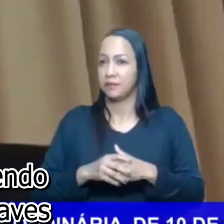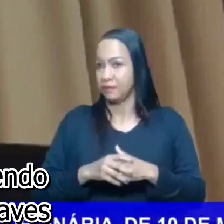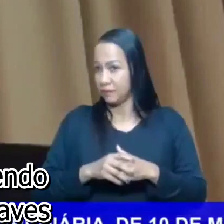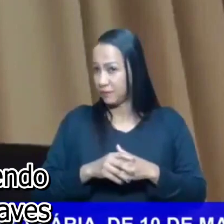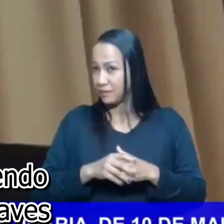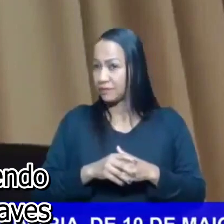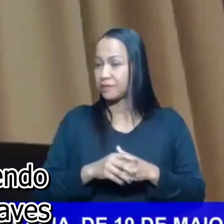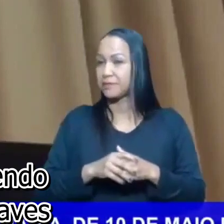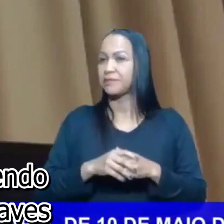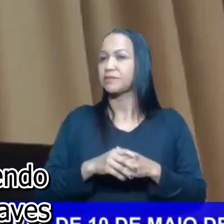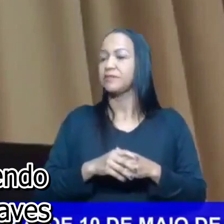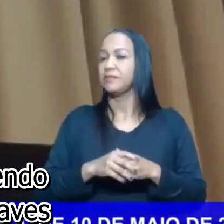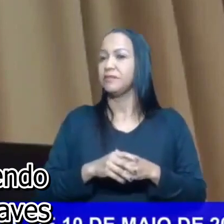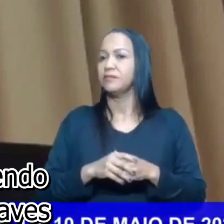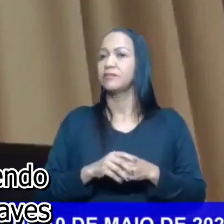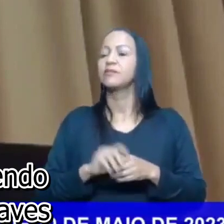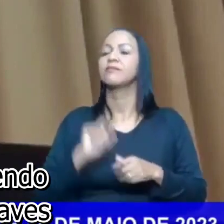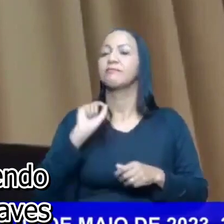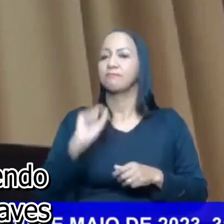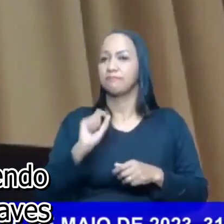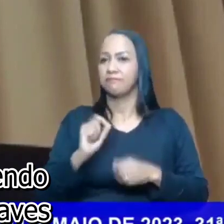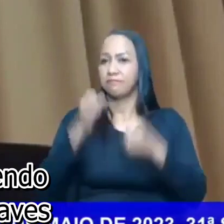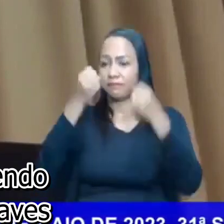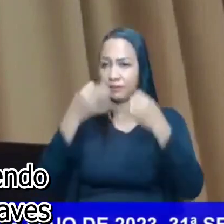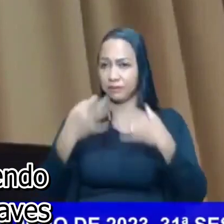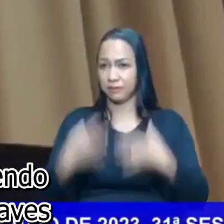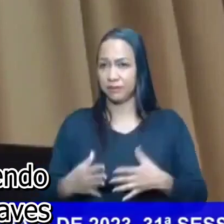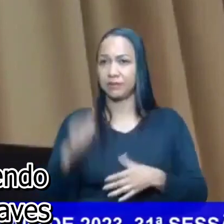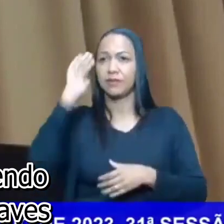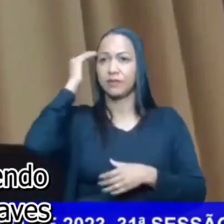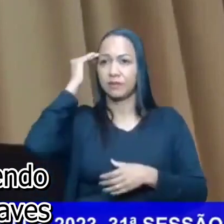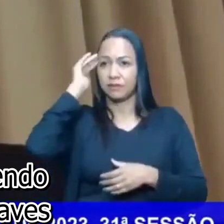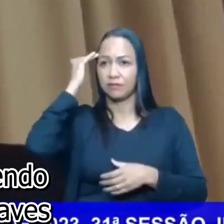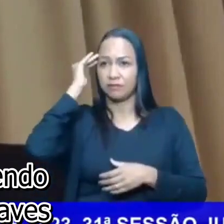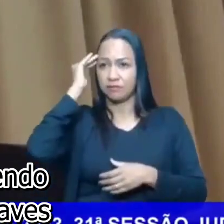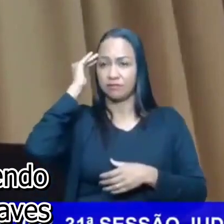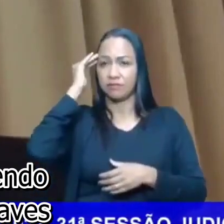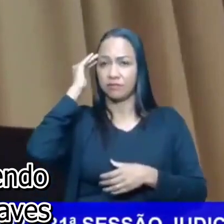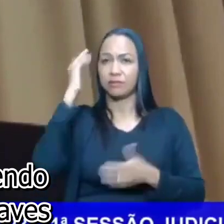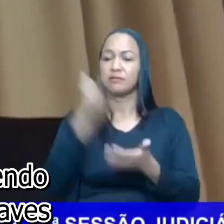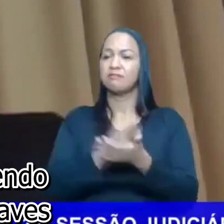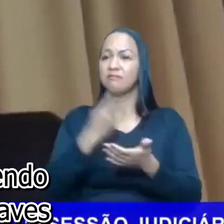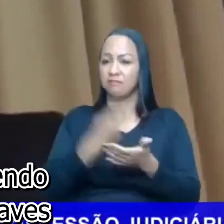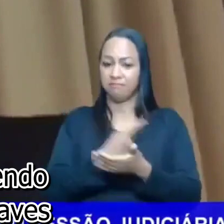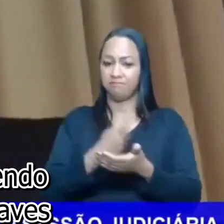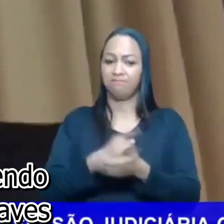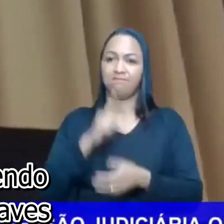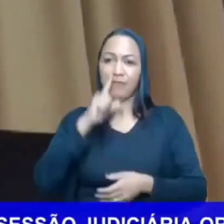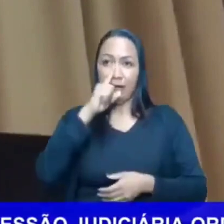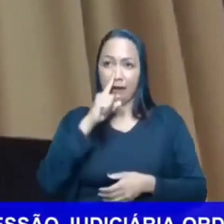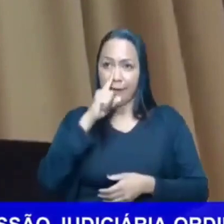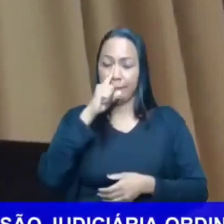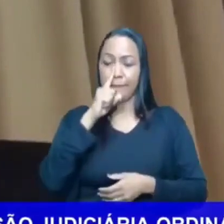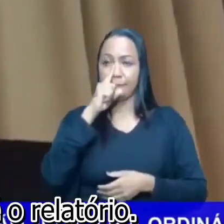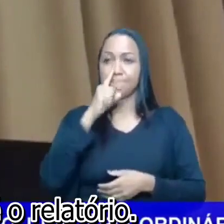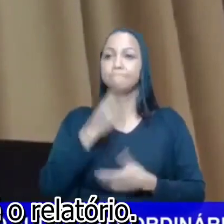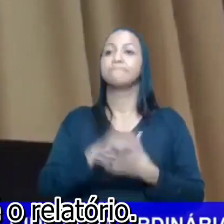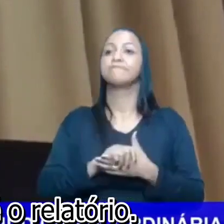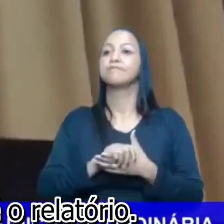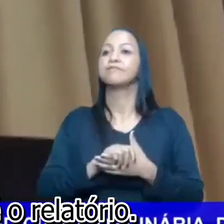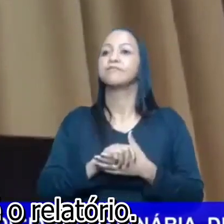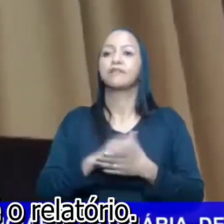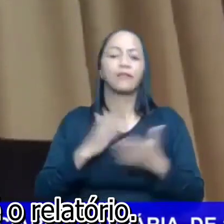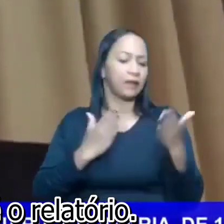da economicidade. Sendo assim, entendeu que foram falhas graves e opinou